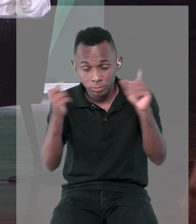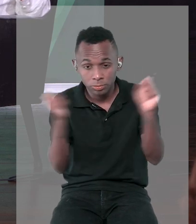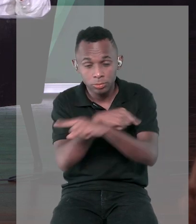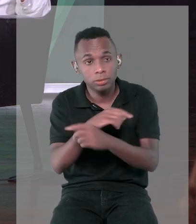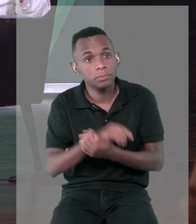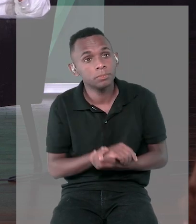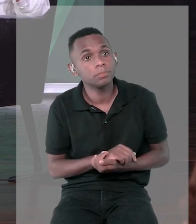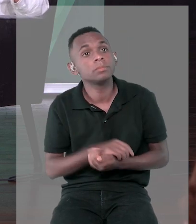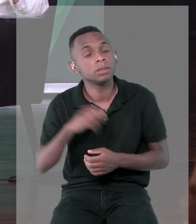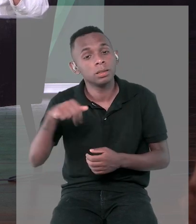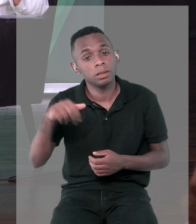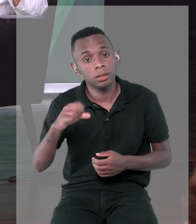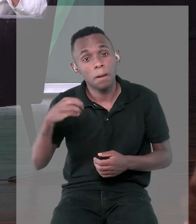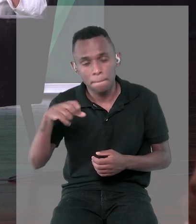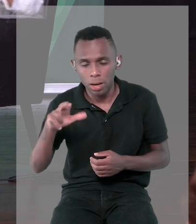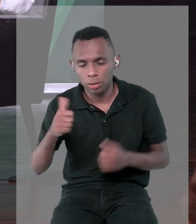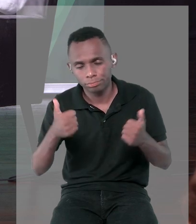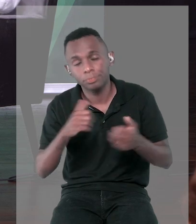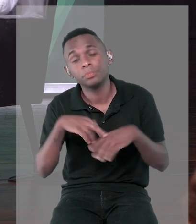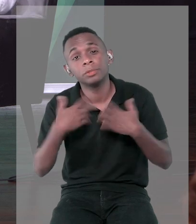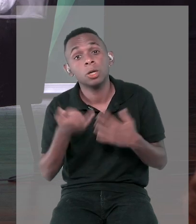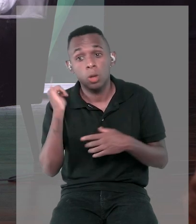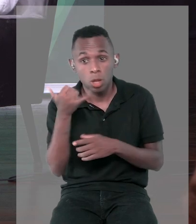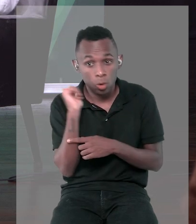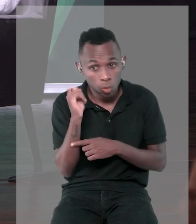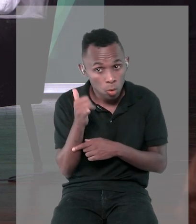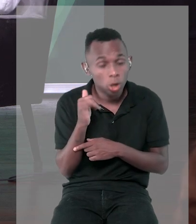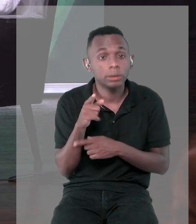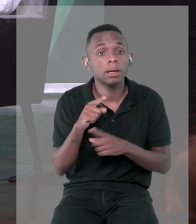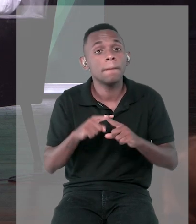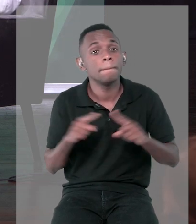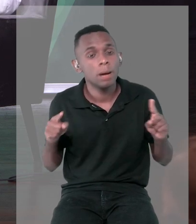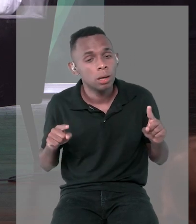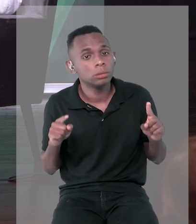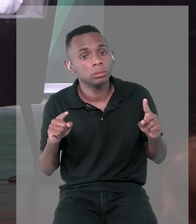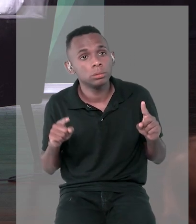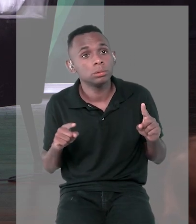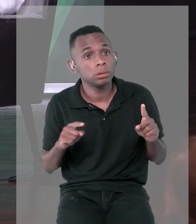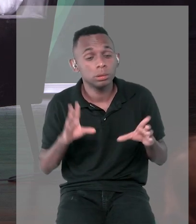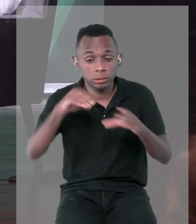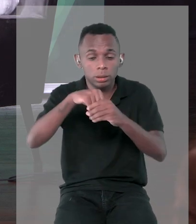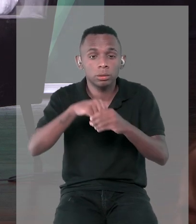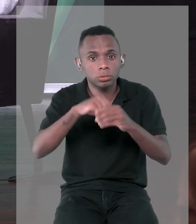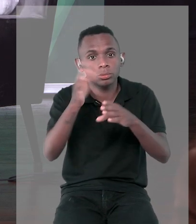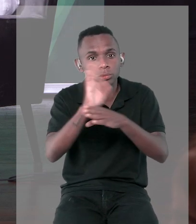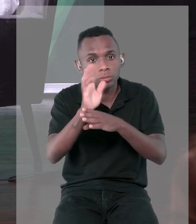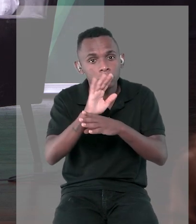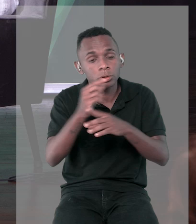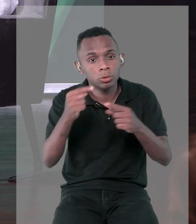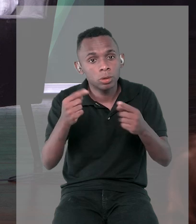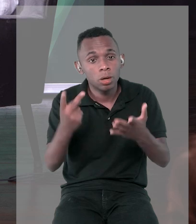assunto. A Ana Maria. A Ana Maria conta isso, mas conta assim, dentro da cena.